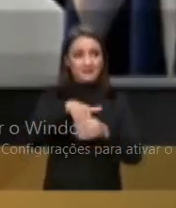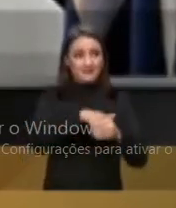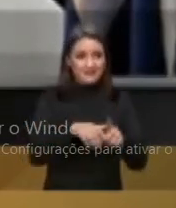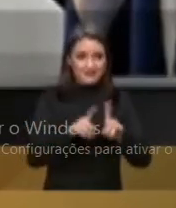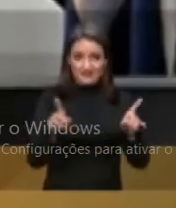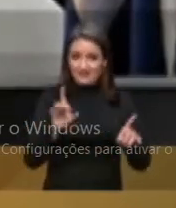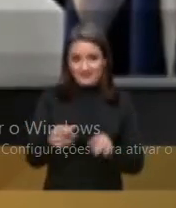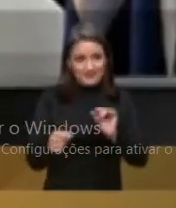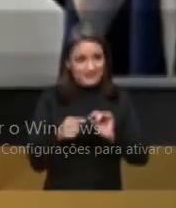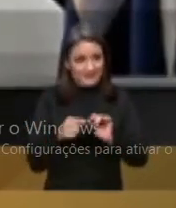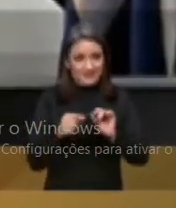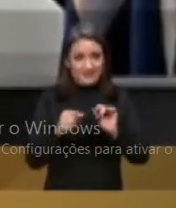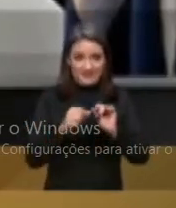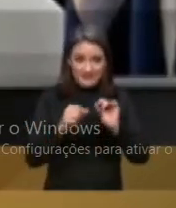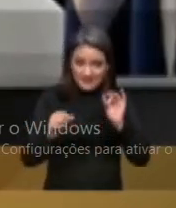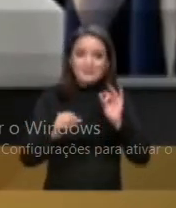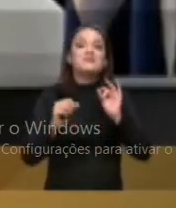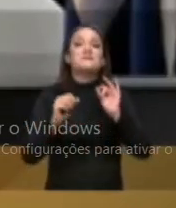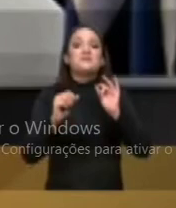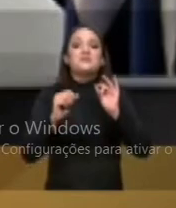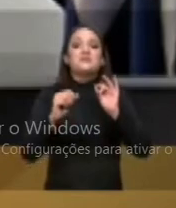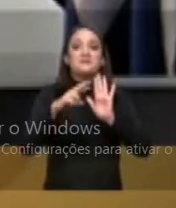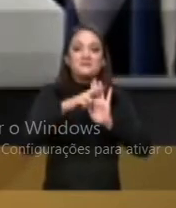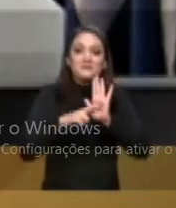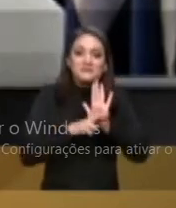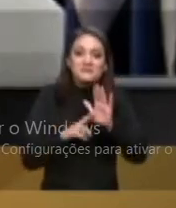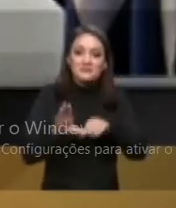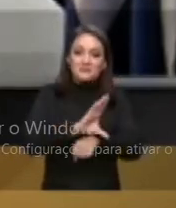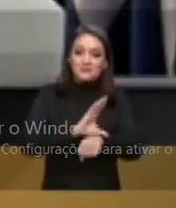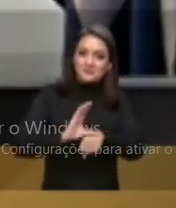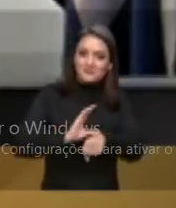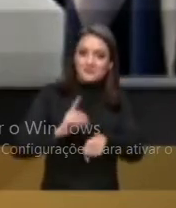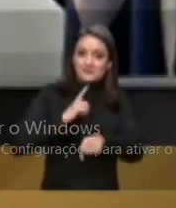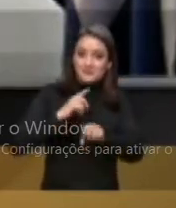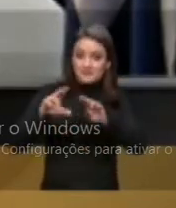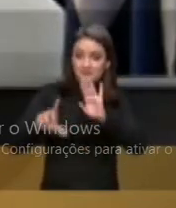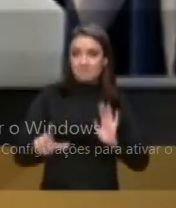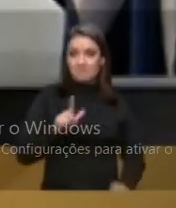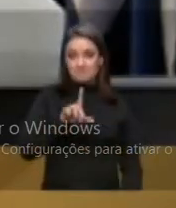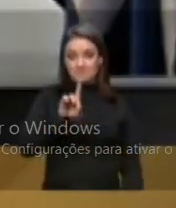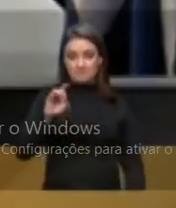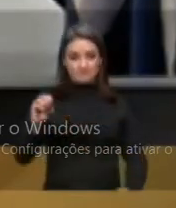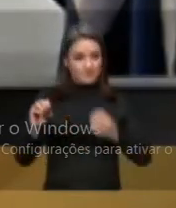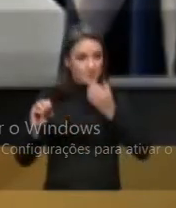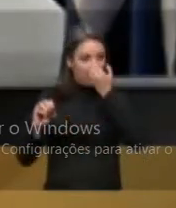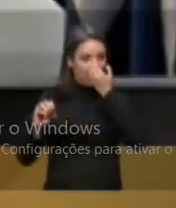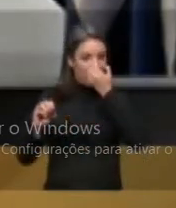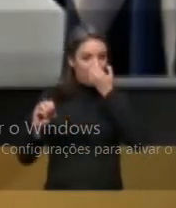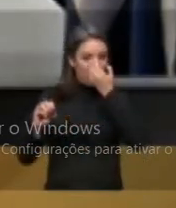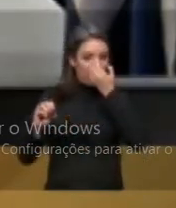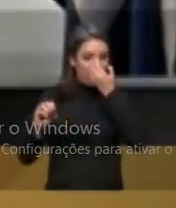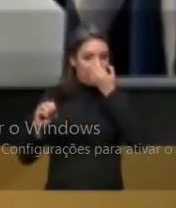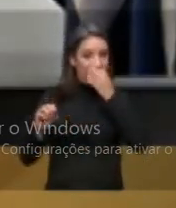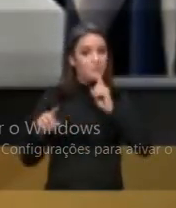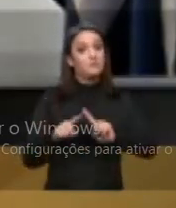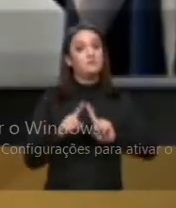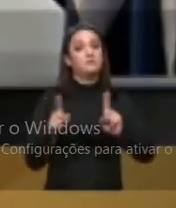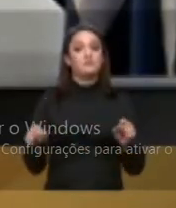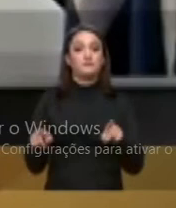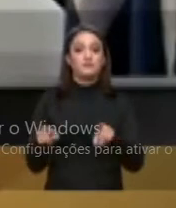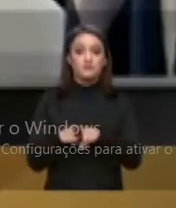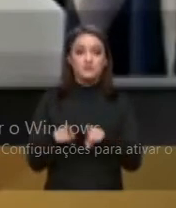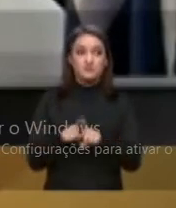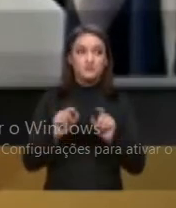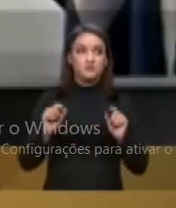da Constituição, forçoso observar que essas normas constitucionais sequer se destinam à regência da Lei de Diretrizes